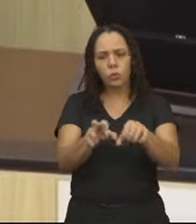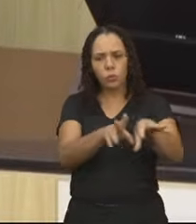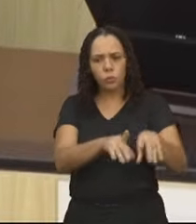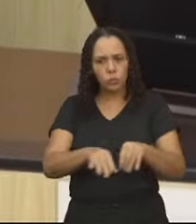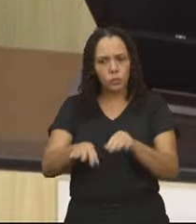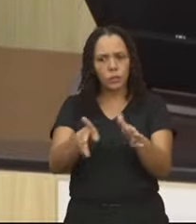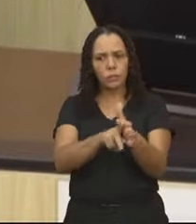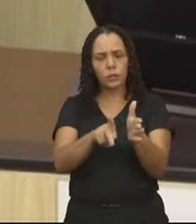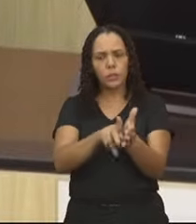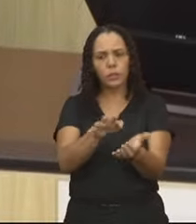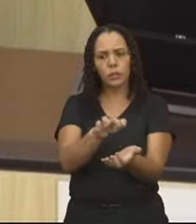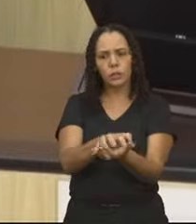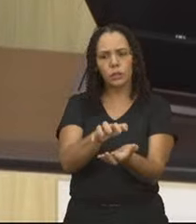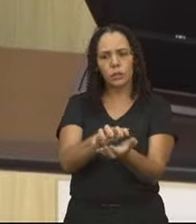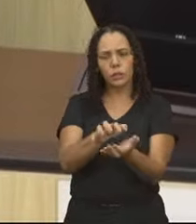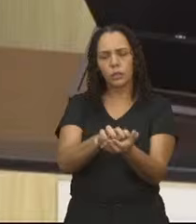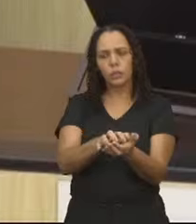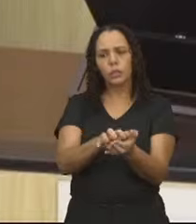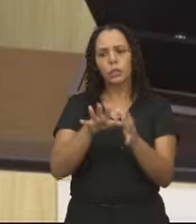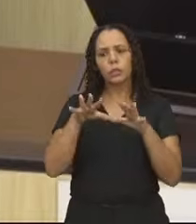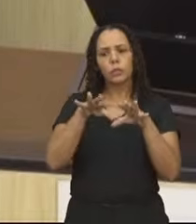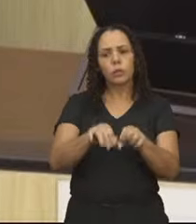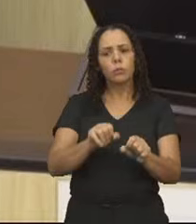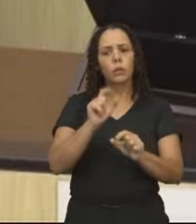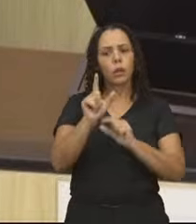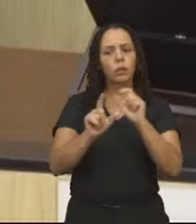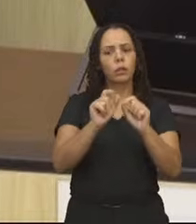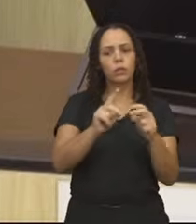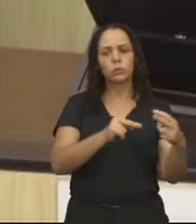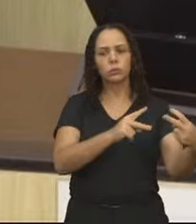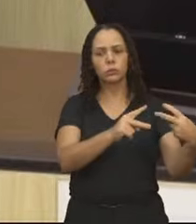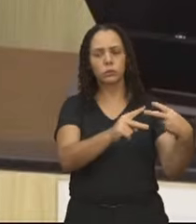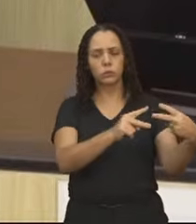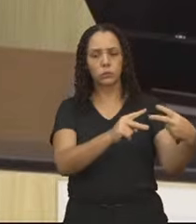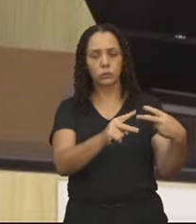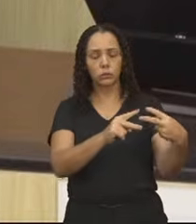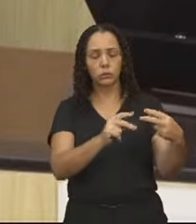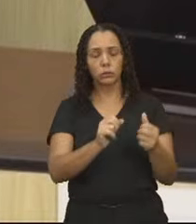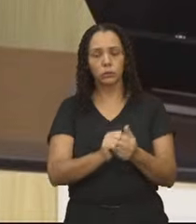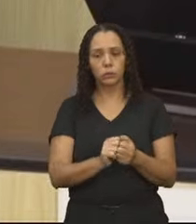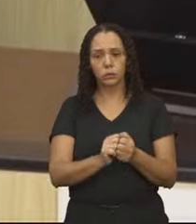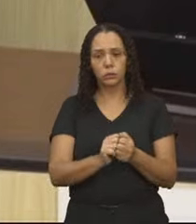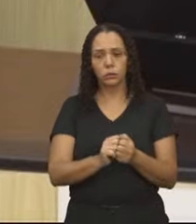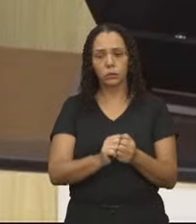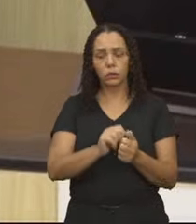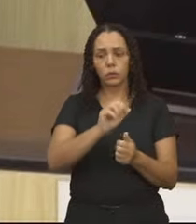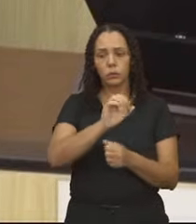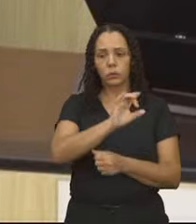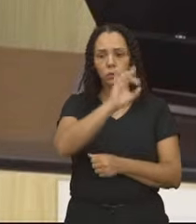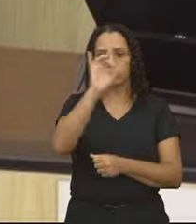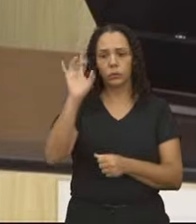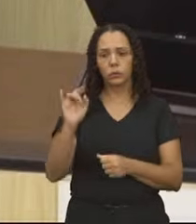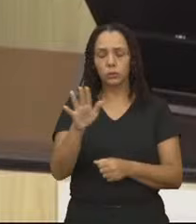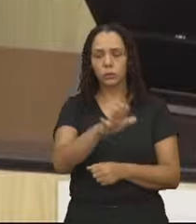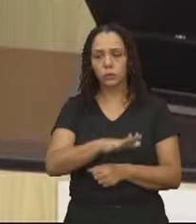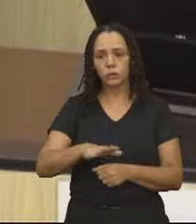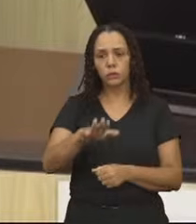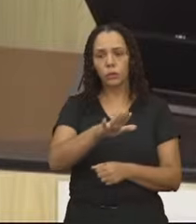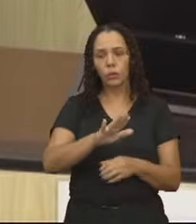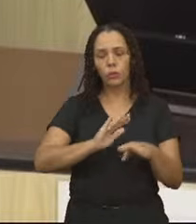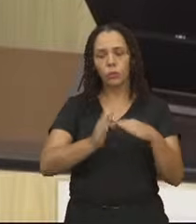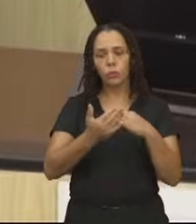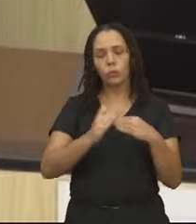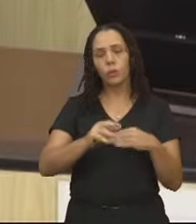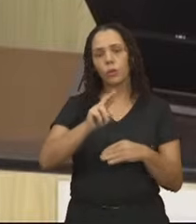Jacareí pelo município de São José dos Campos, especialmente na região do loteamento